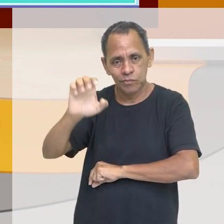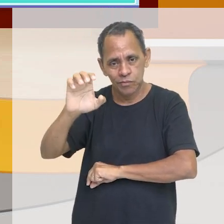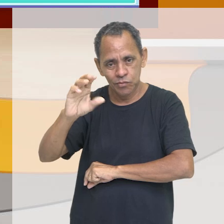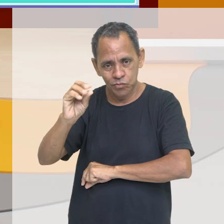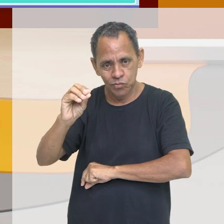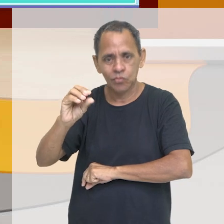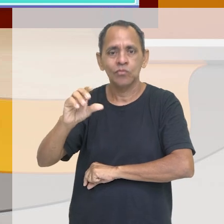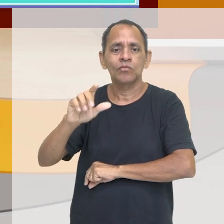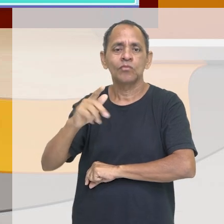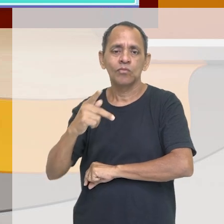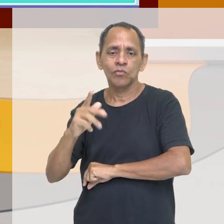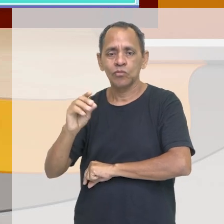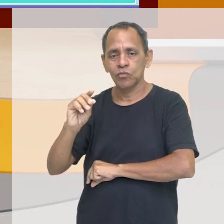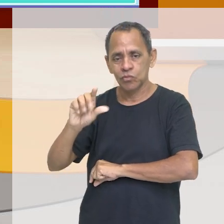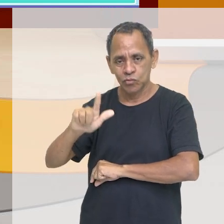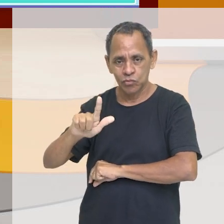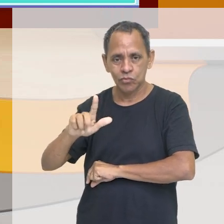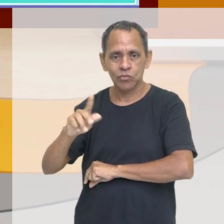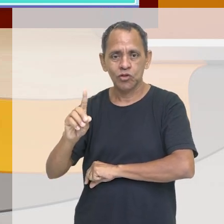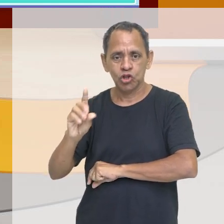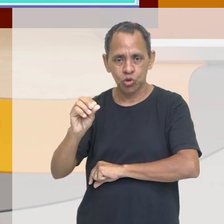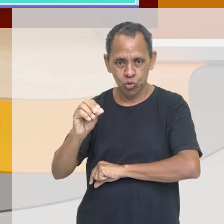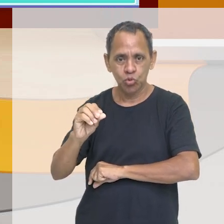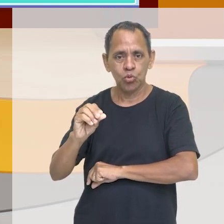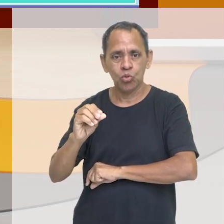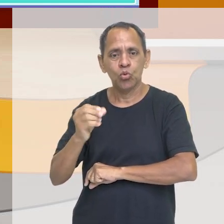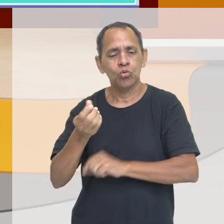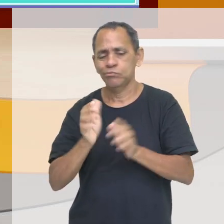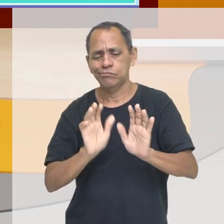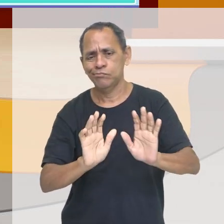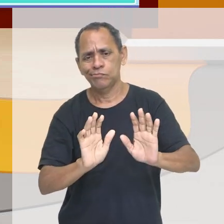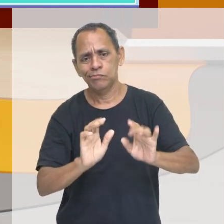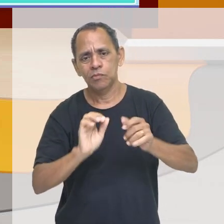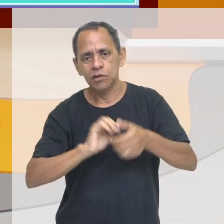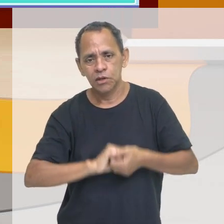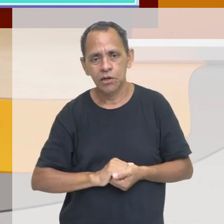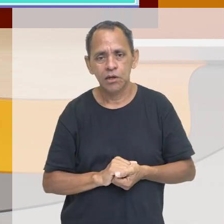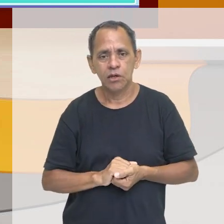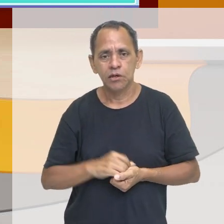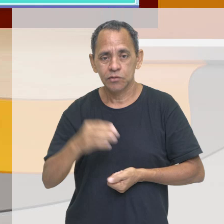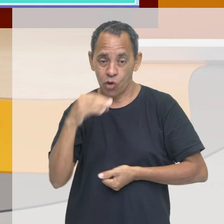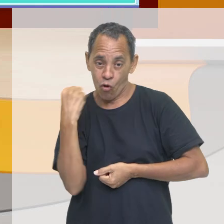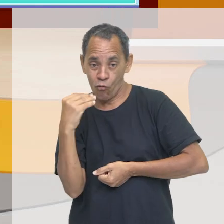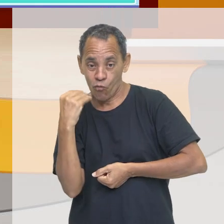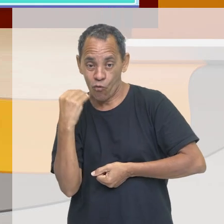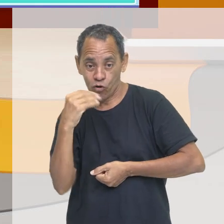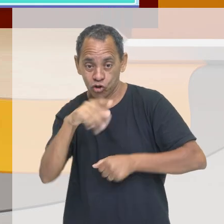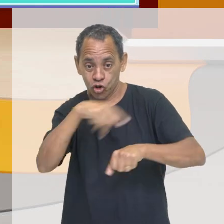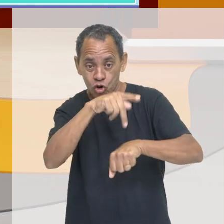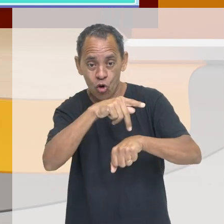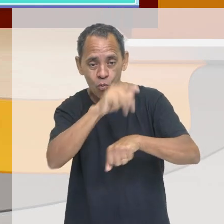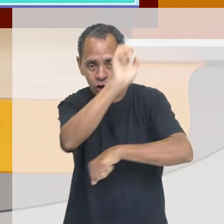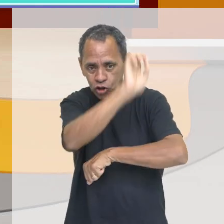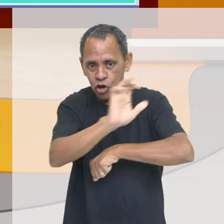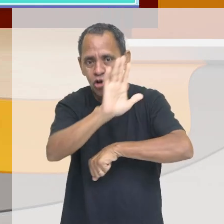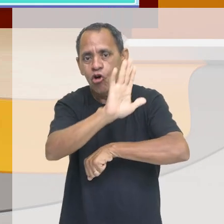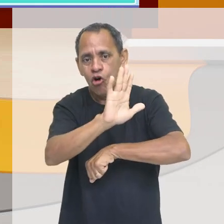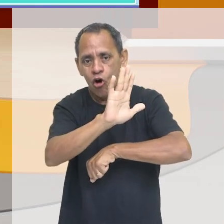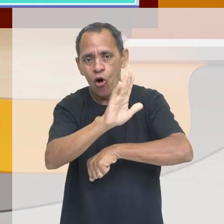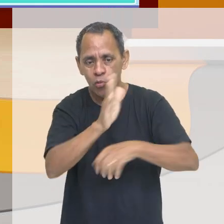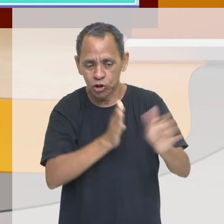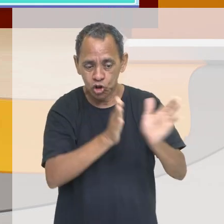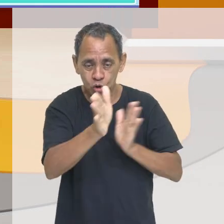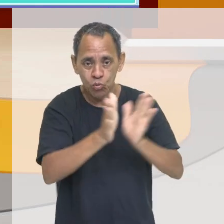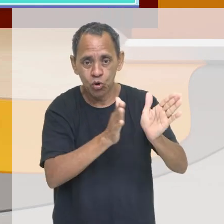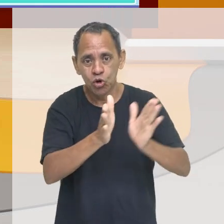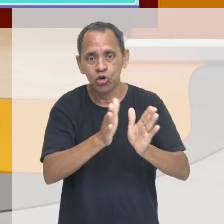Berlim, então, de certa forma, fez com que convenceu as nações europeias naquele momento para que o